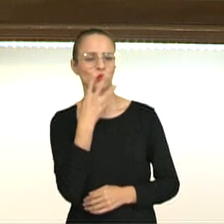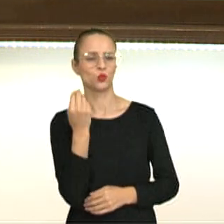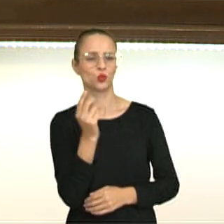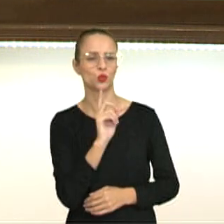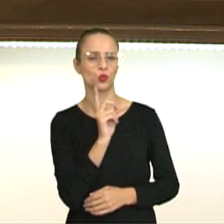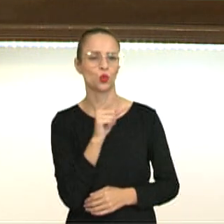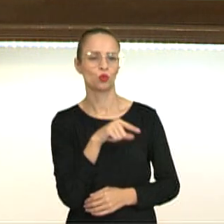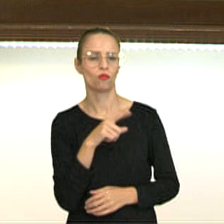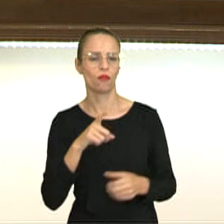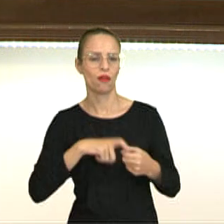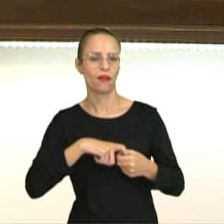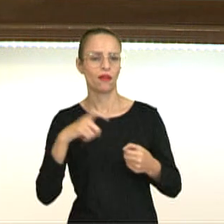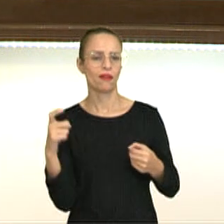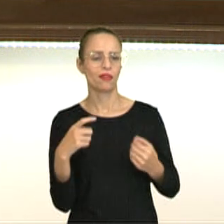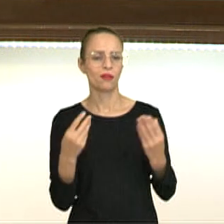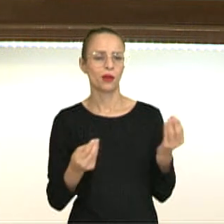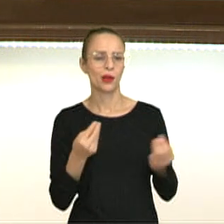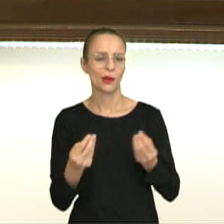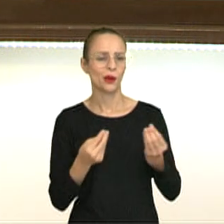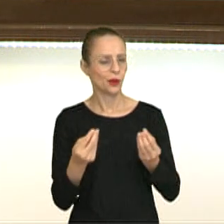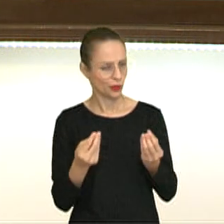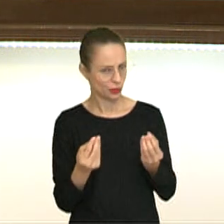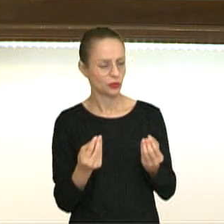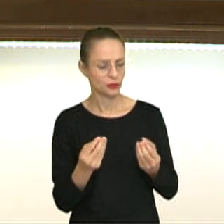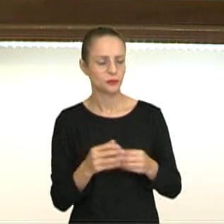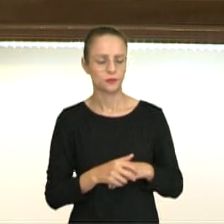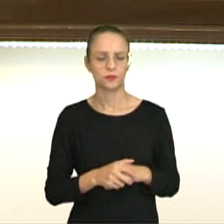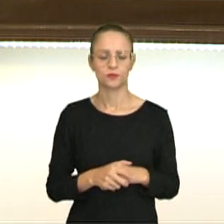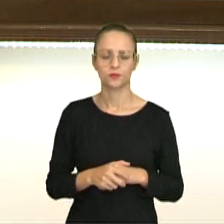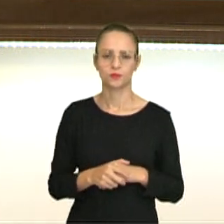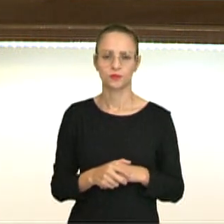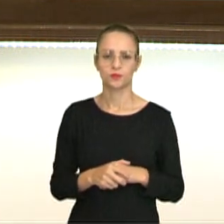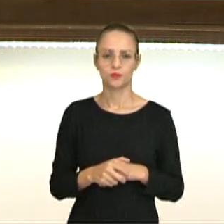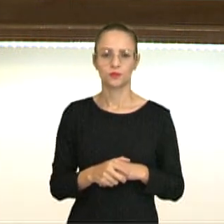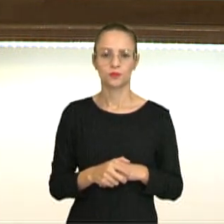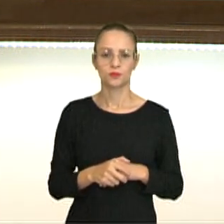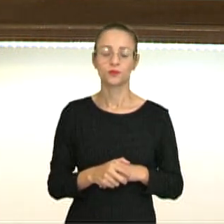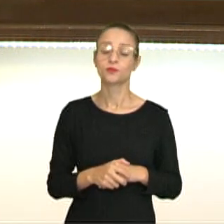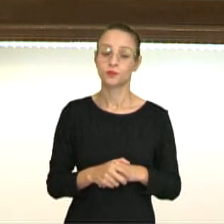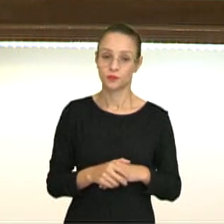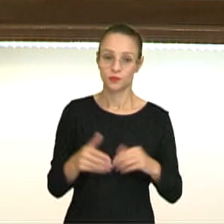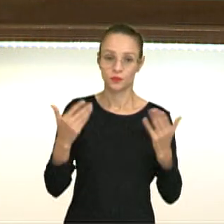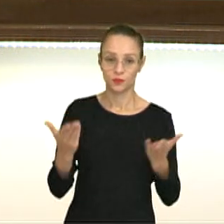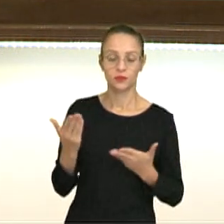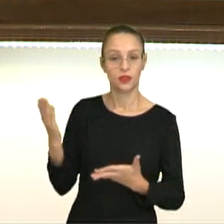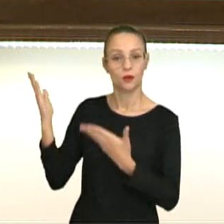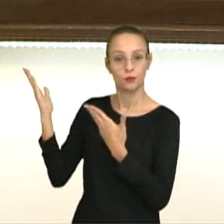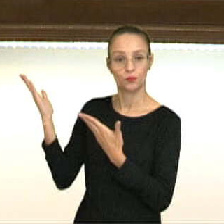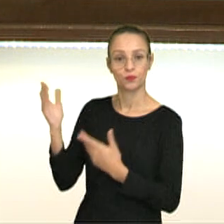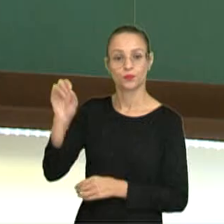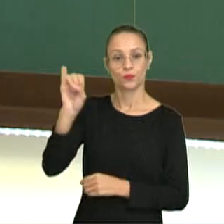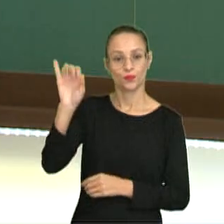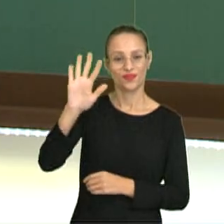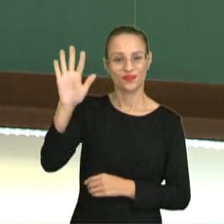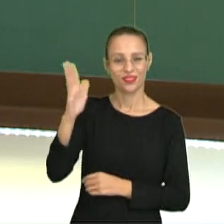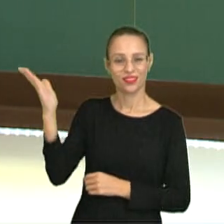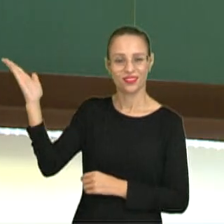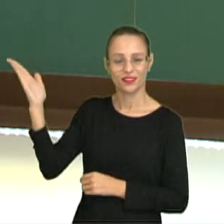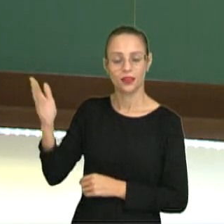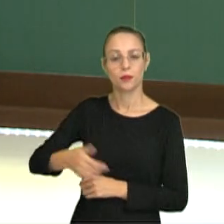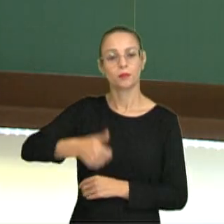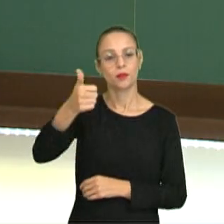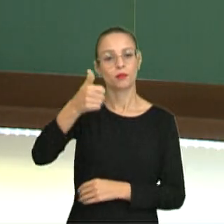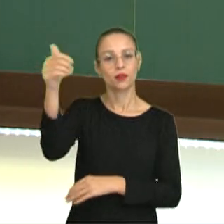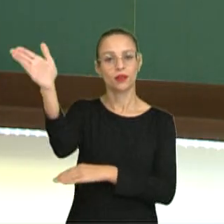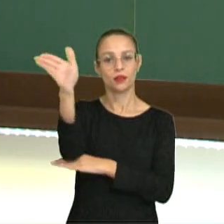gostou muito dessa ideia de que a sua colônia estava se declarando independente. Então, aqui nessa imagem, a gente tem a